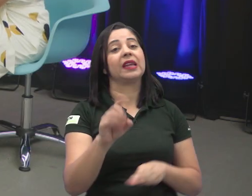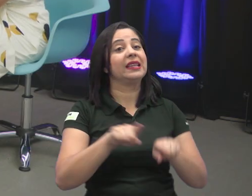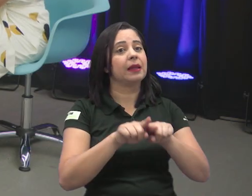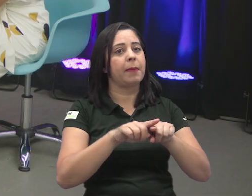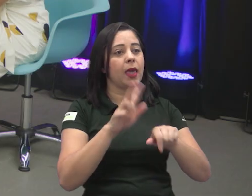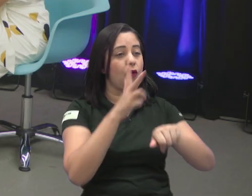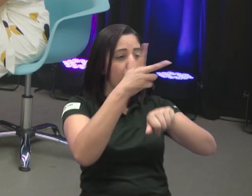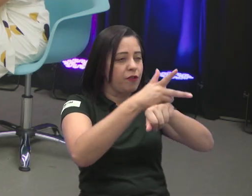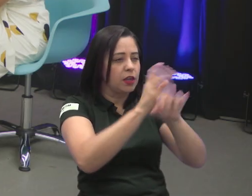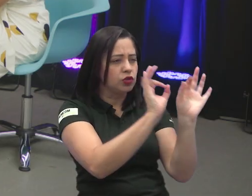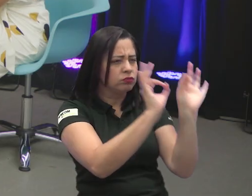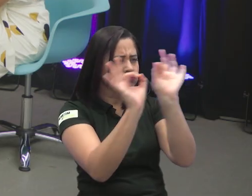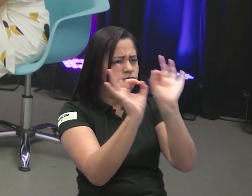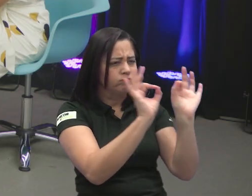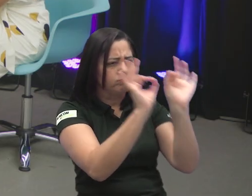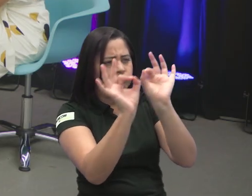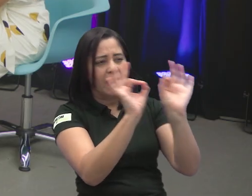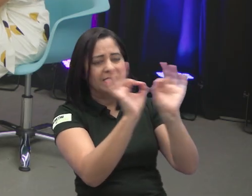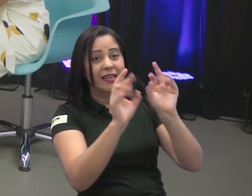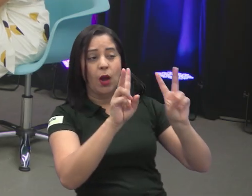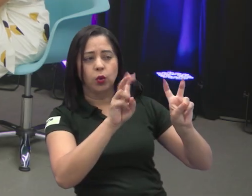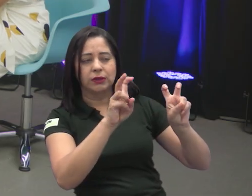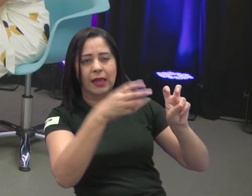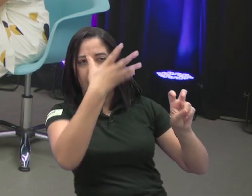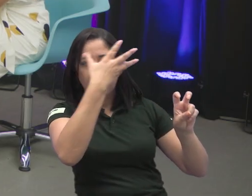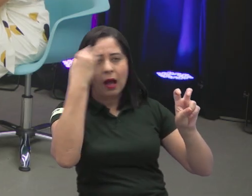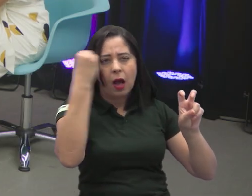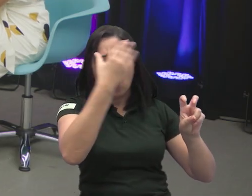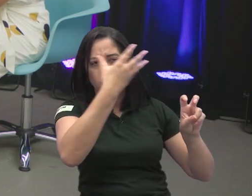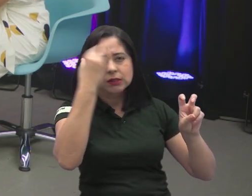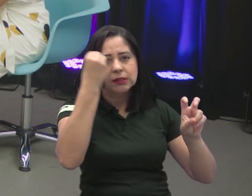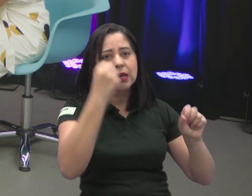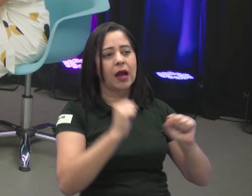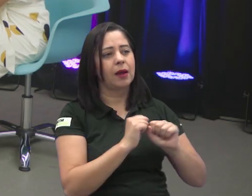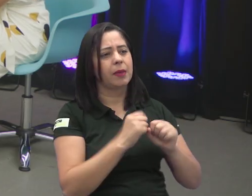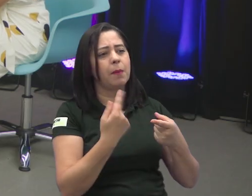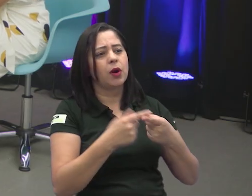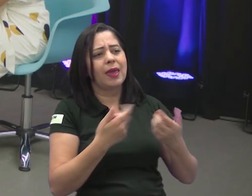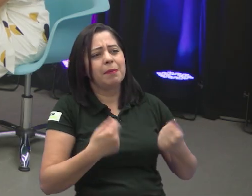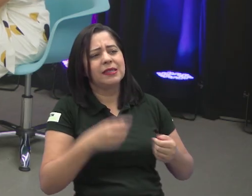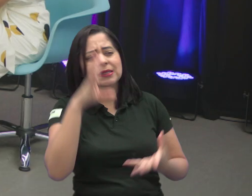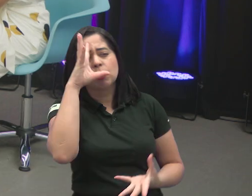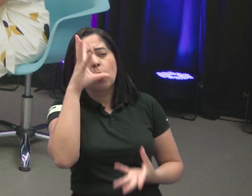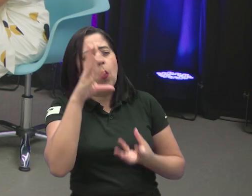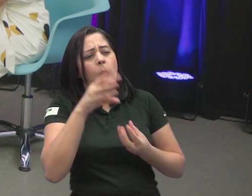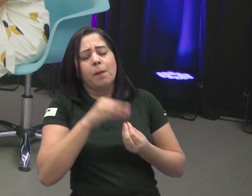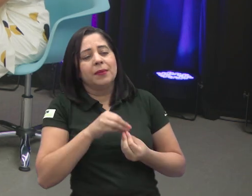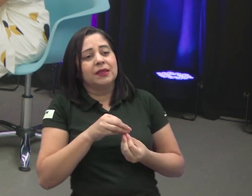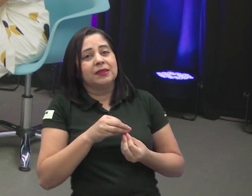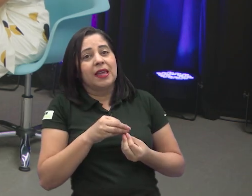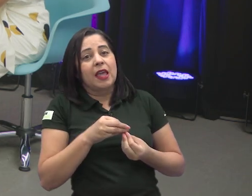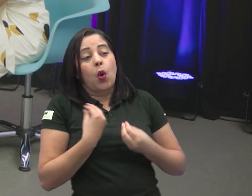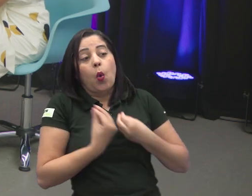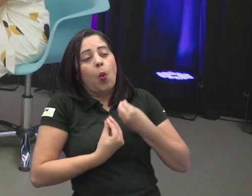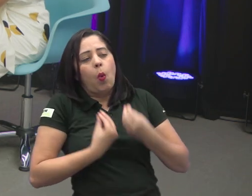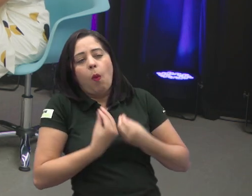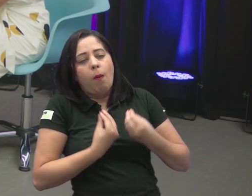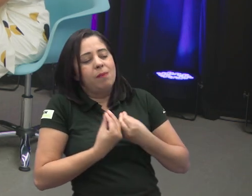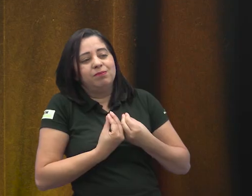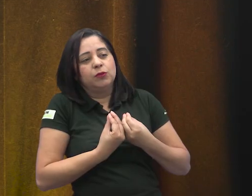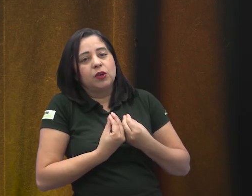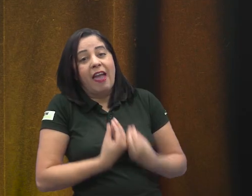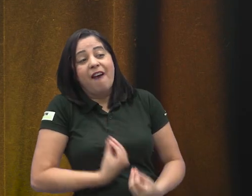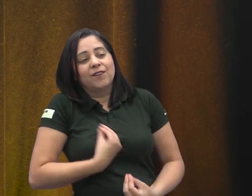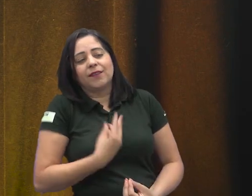vídeos, procurei muitos depoimentos, né, para saber como era a vivência com essa